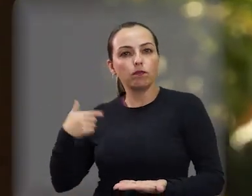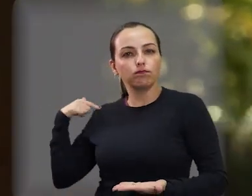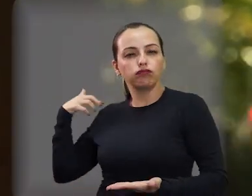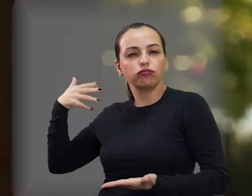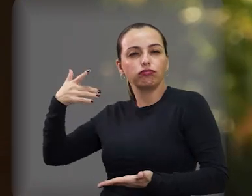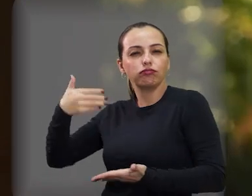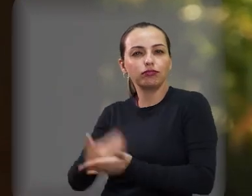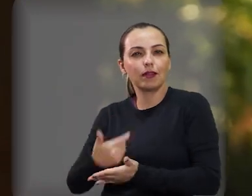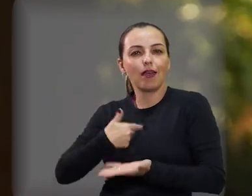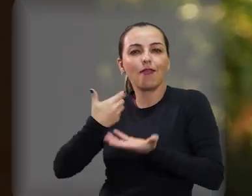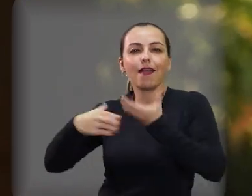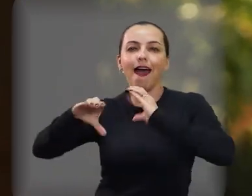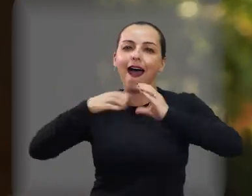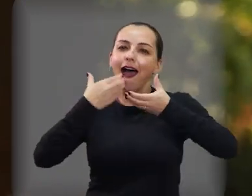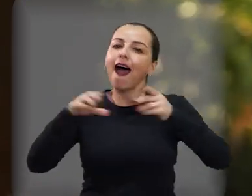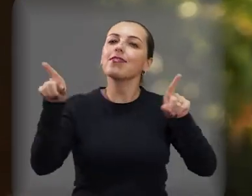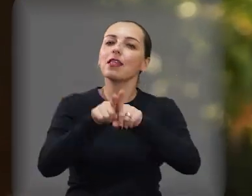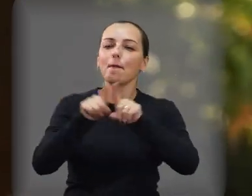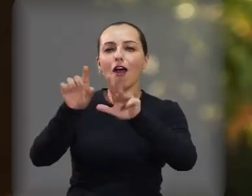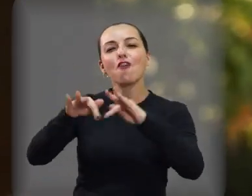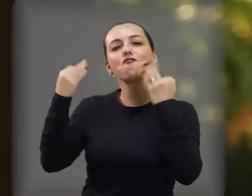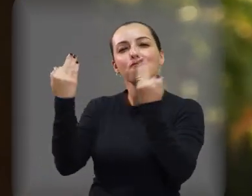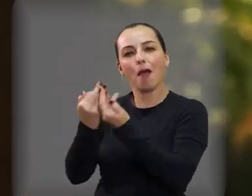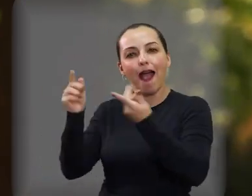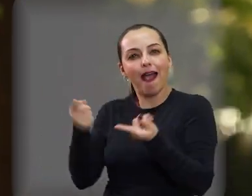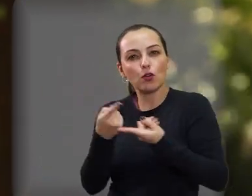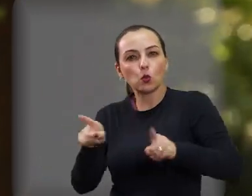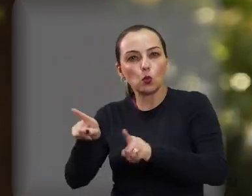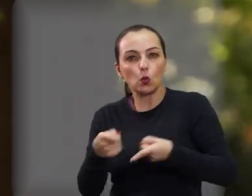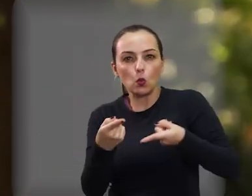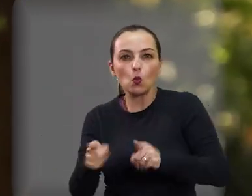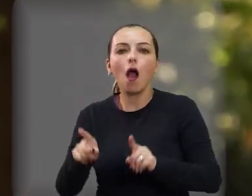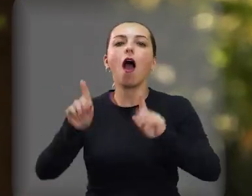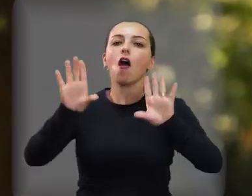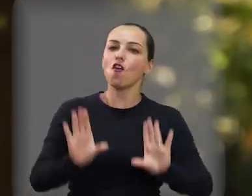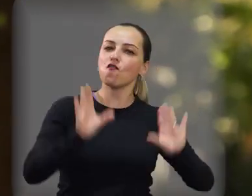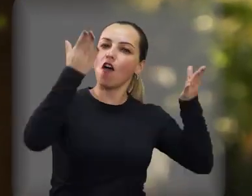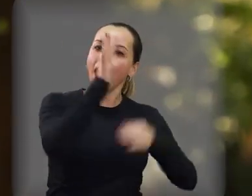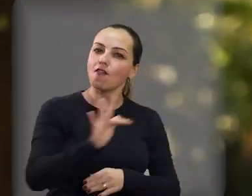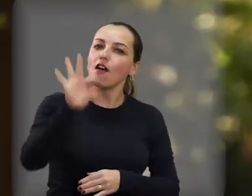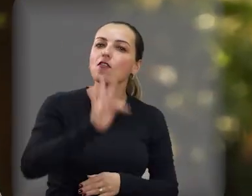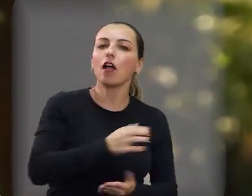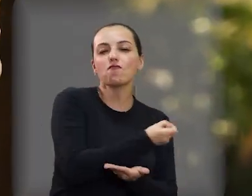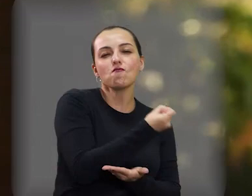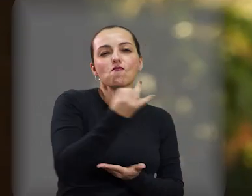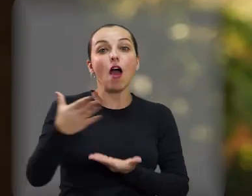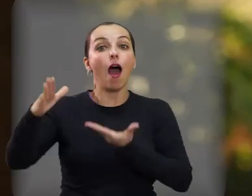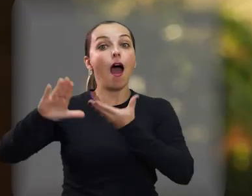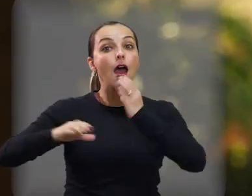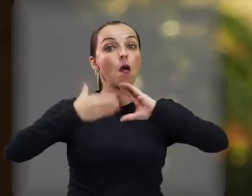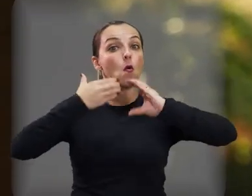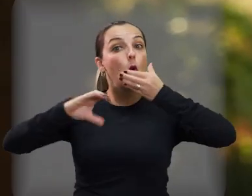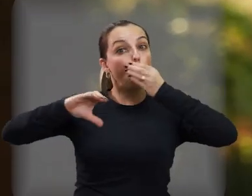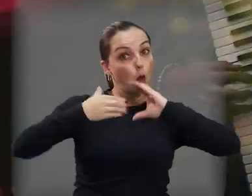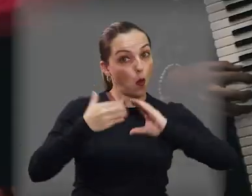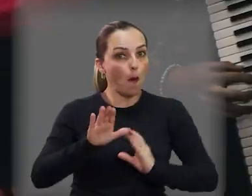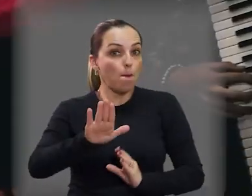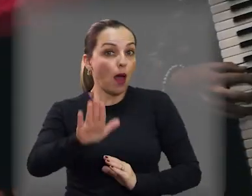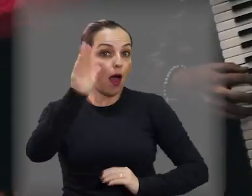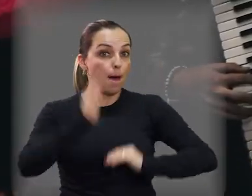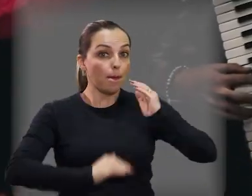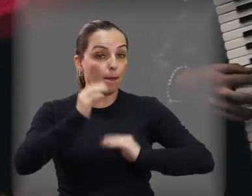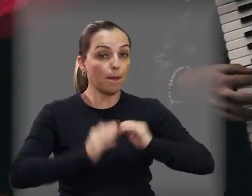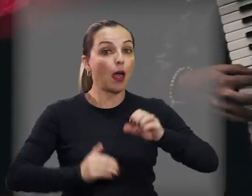então, todas as apresentações que tinha eu tava lá cantando, e nos churrascos da família, nas festas,